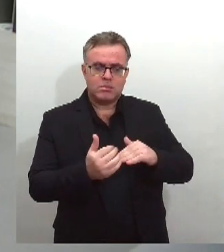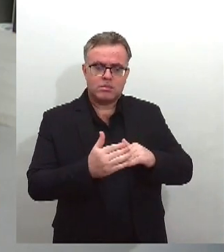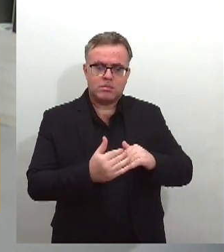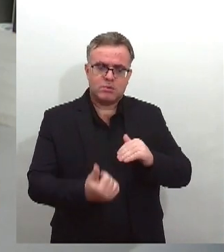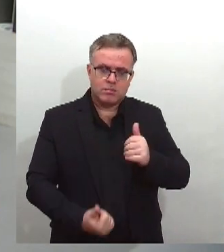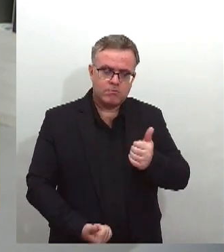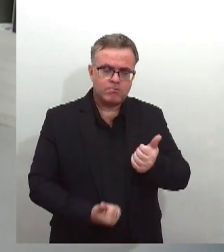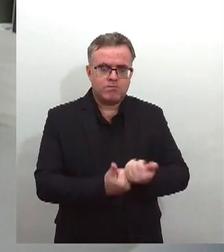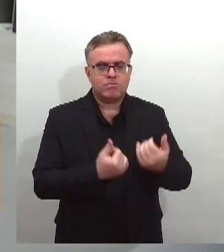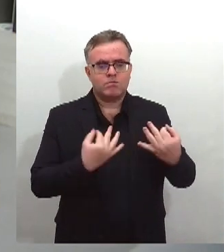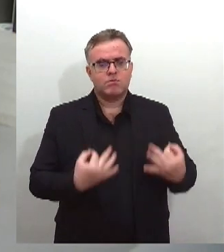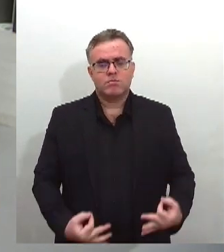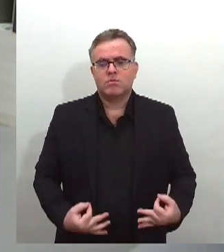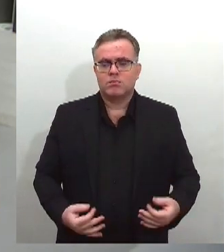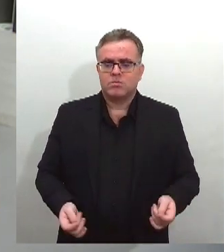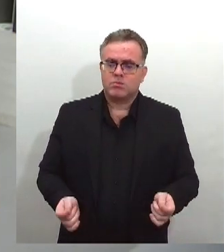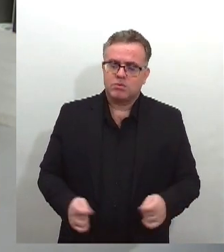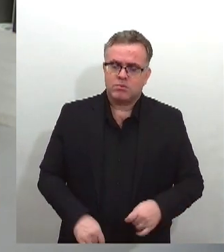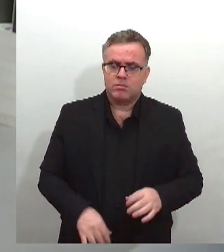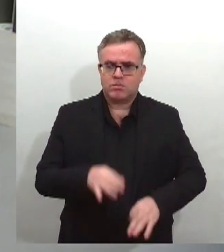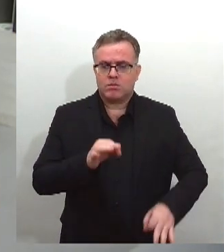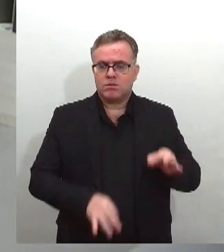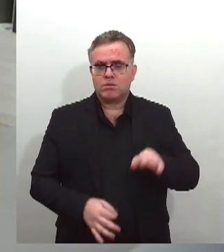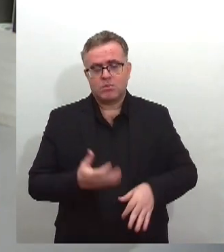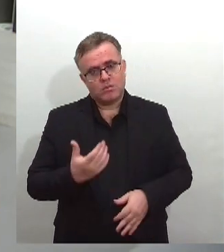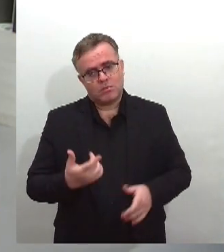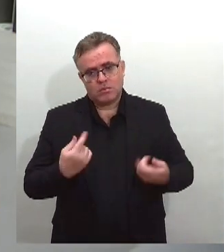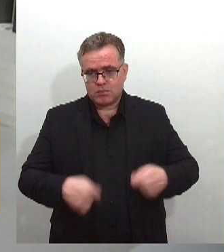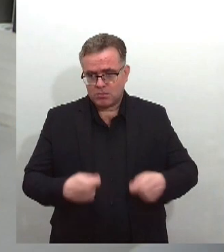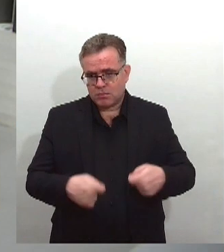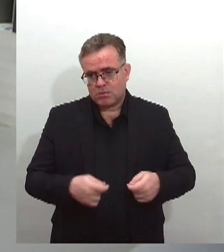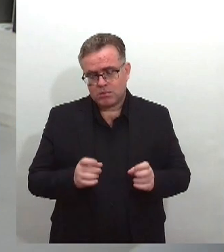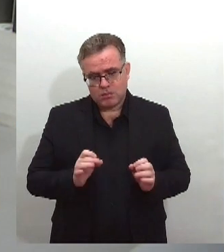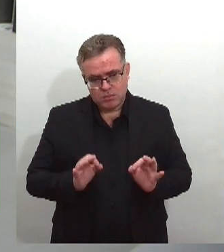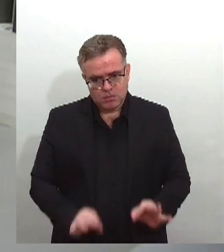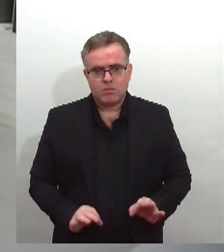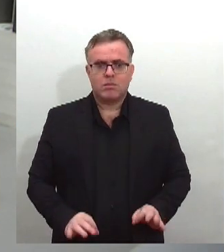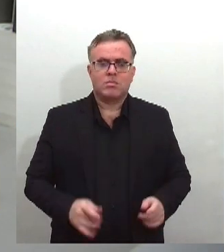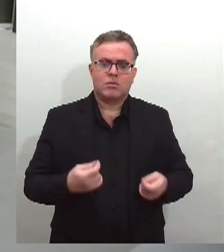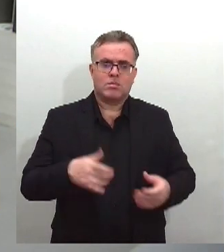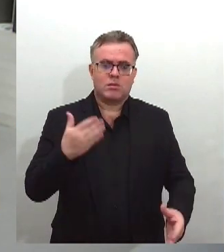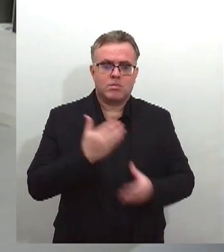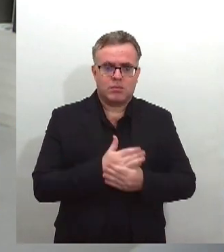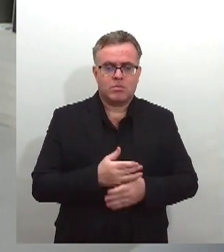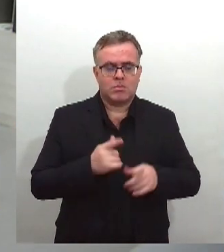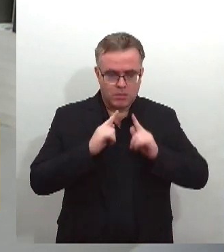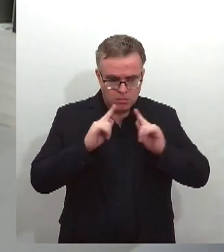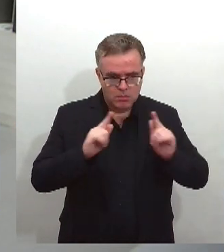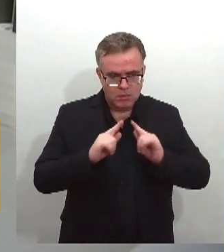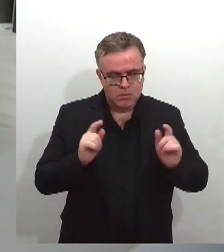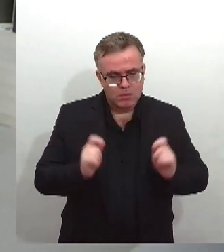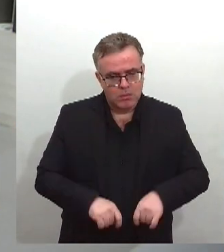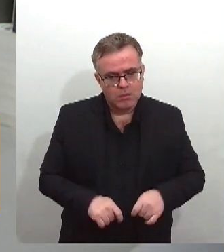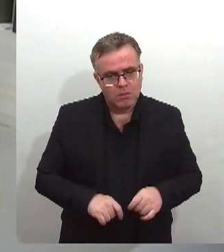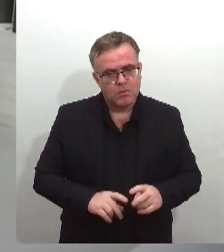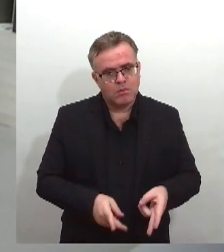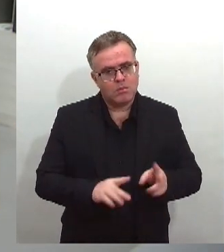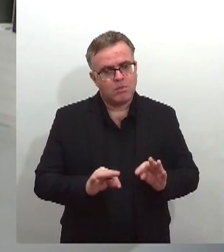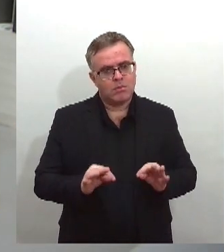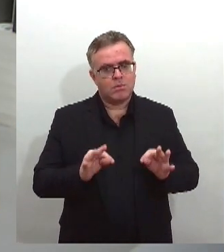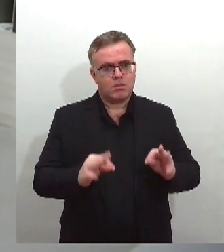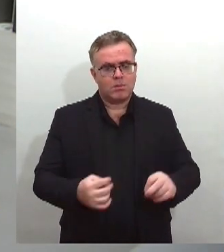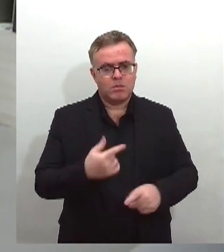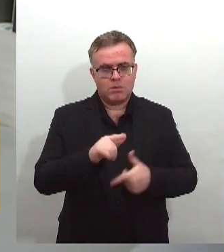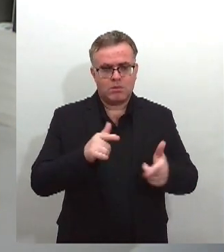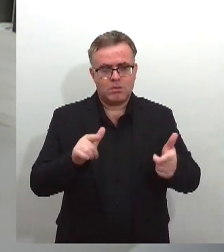parte jurídica, ou seja, se ela tiver certa de que ela precisa fazer a denúncia, além de todos os outros serviços, que são